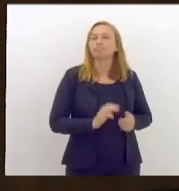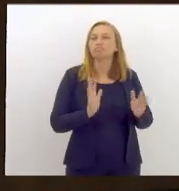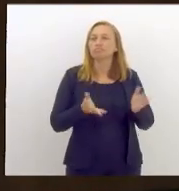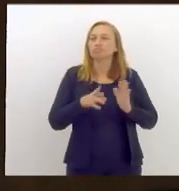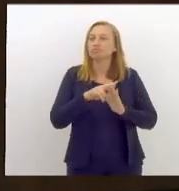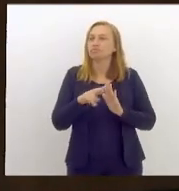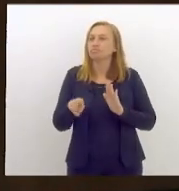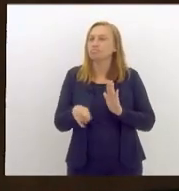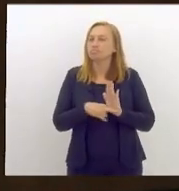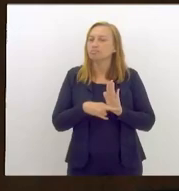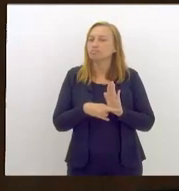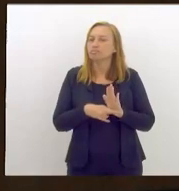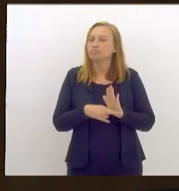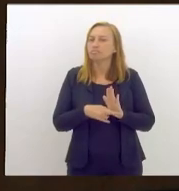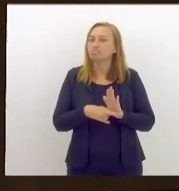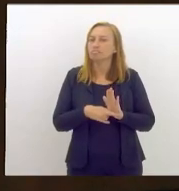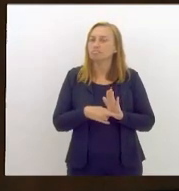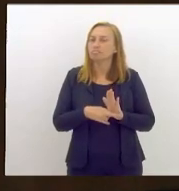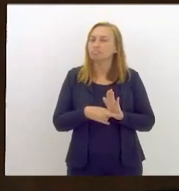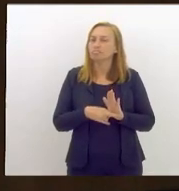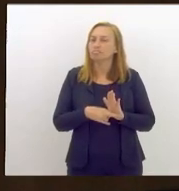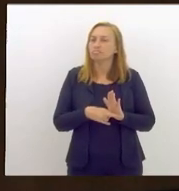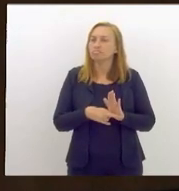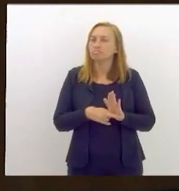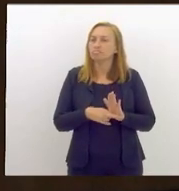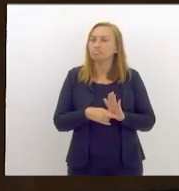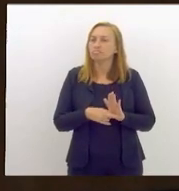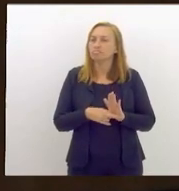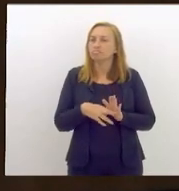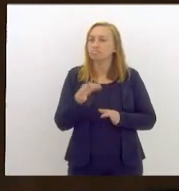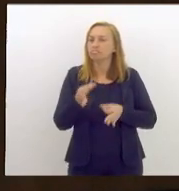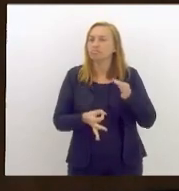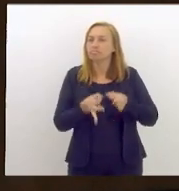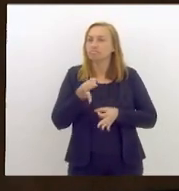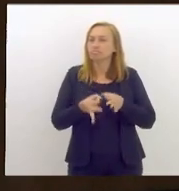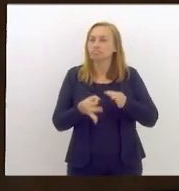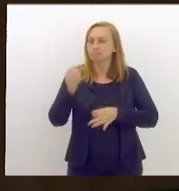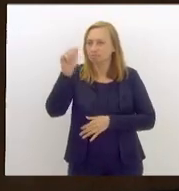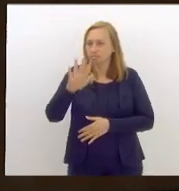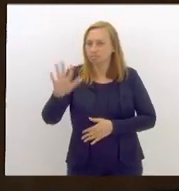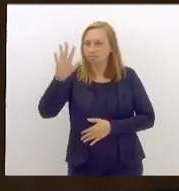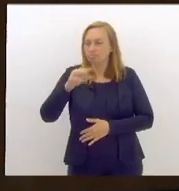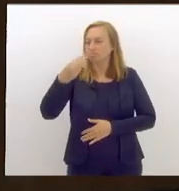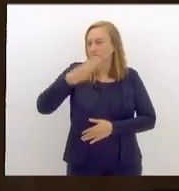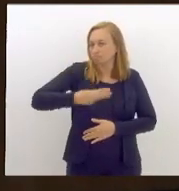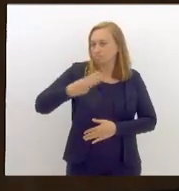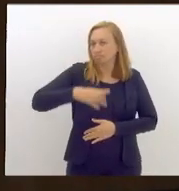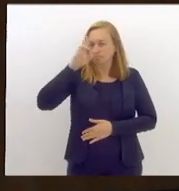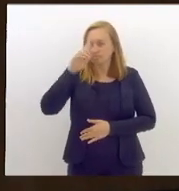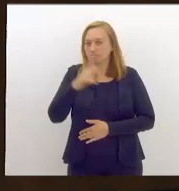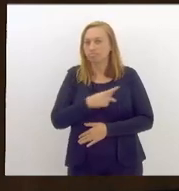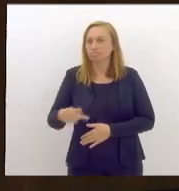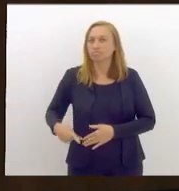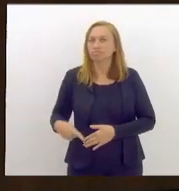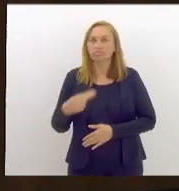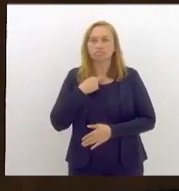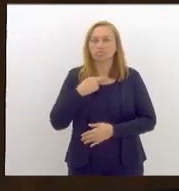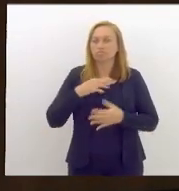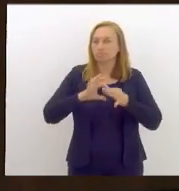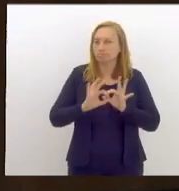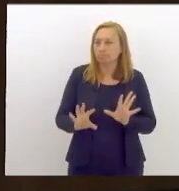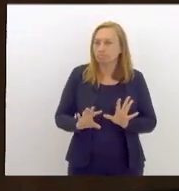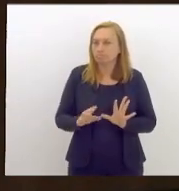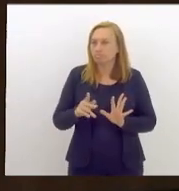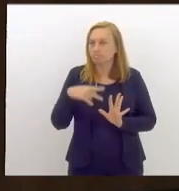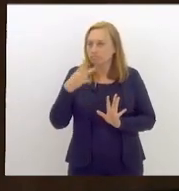regra da no ordenamento jurídico Nacional terceiro seu presidente eu não posso deixar sem